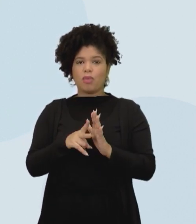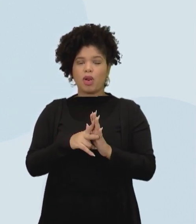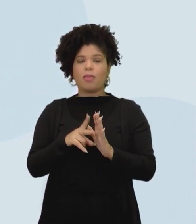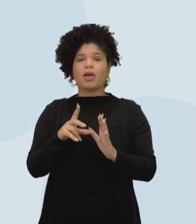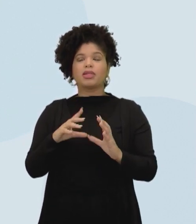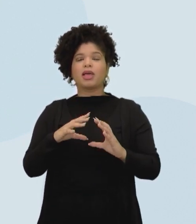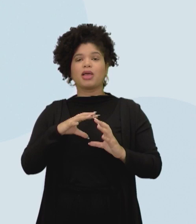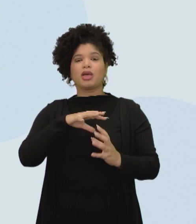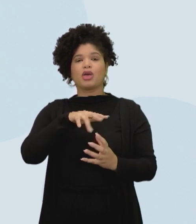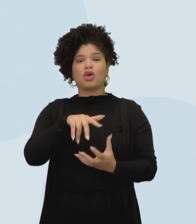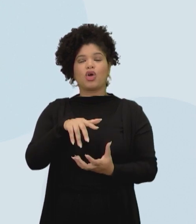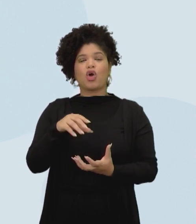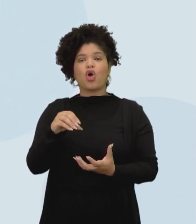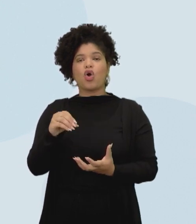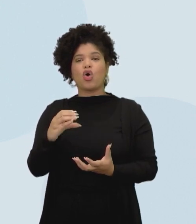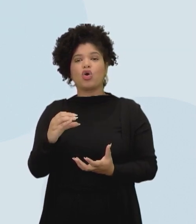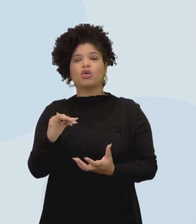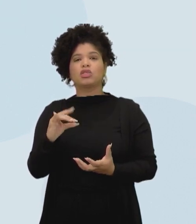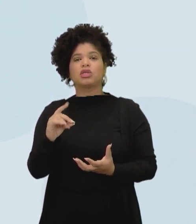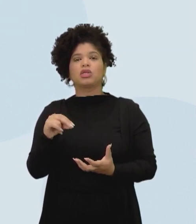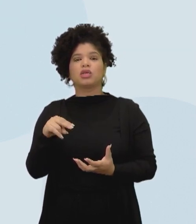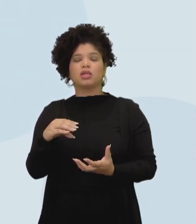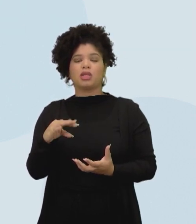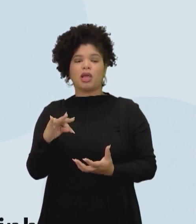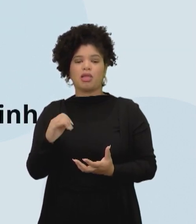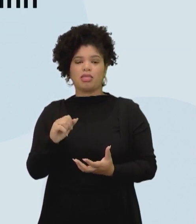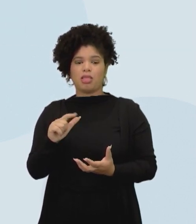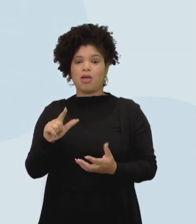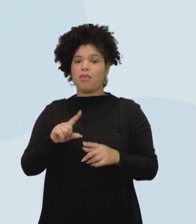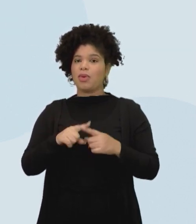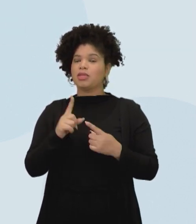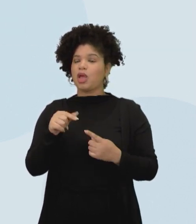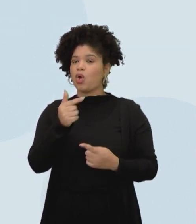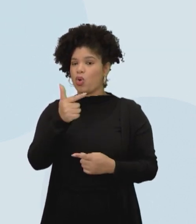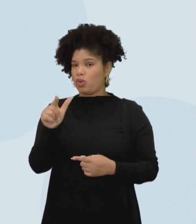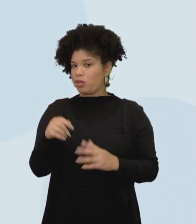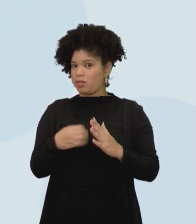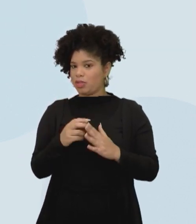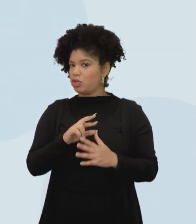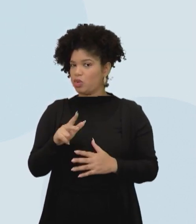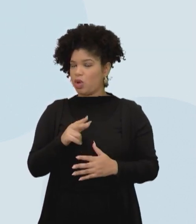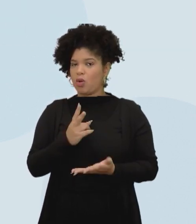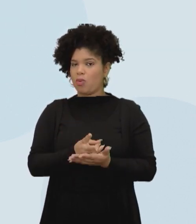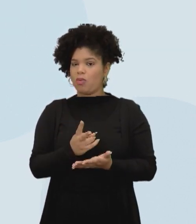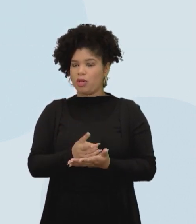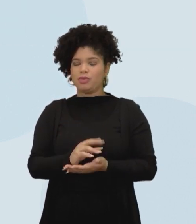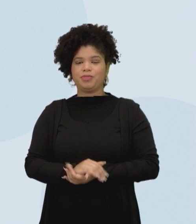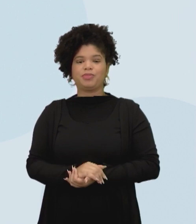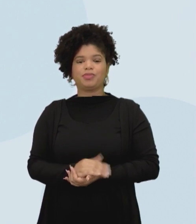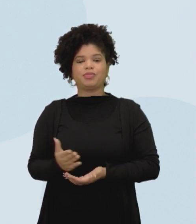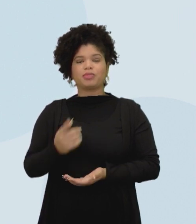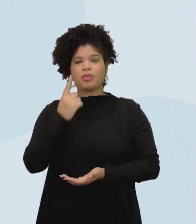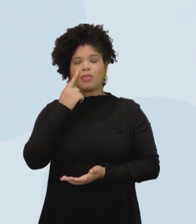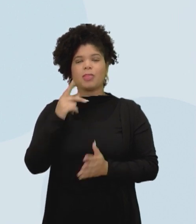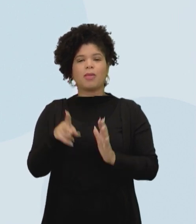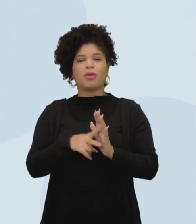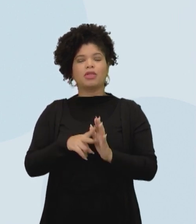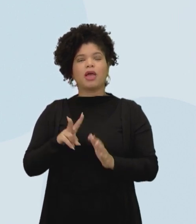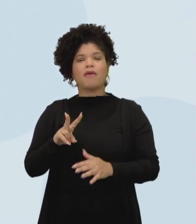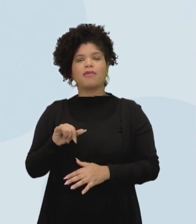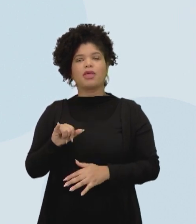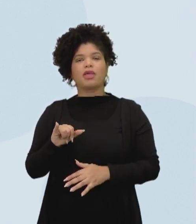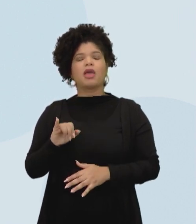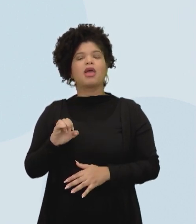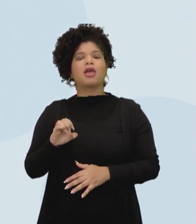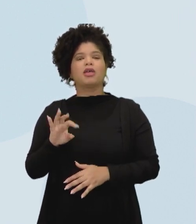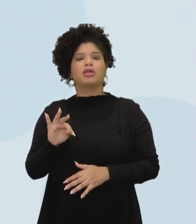que está na América. Vamos pensar então um pouquinho no processo do Vietnã. Ho Chi Minh, eu vou pedir para ficar